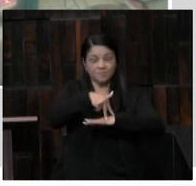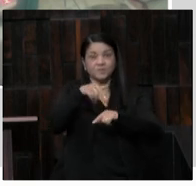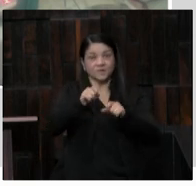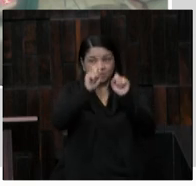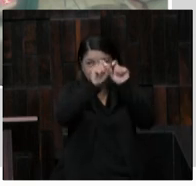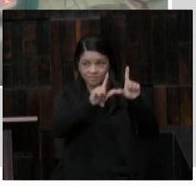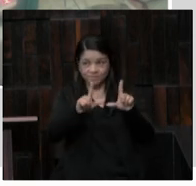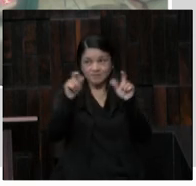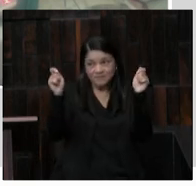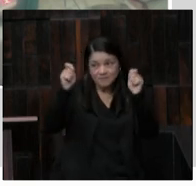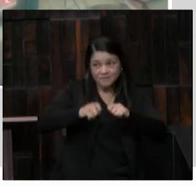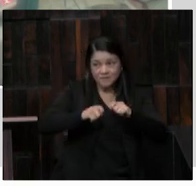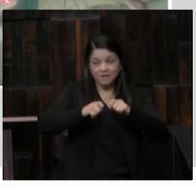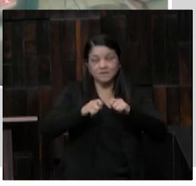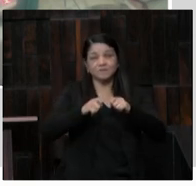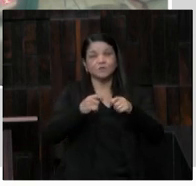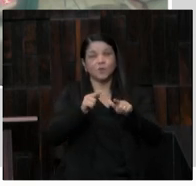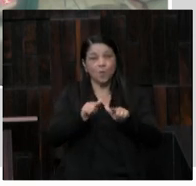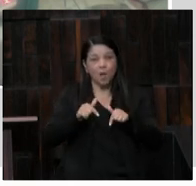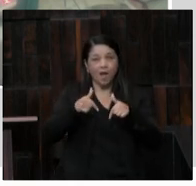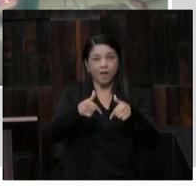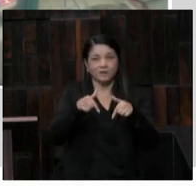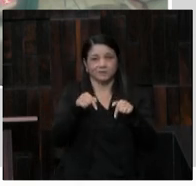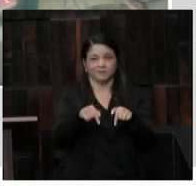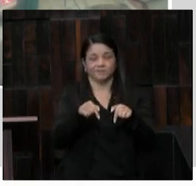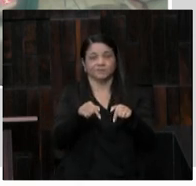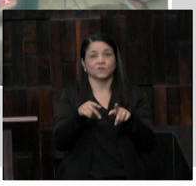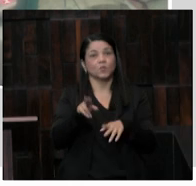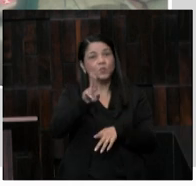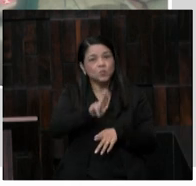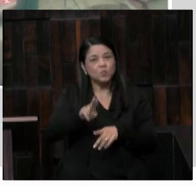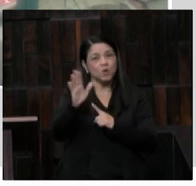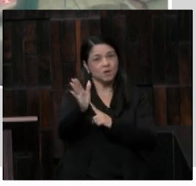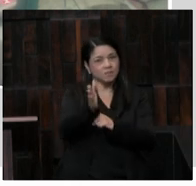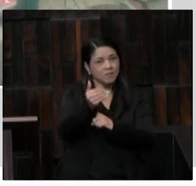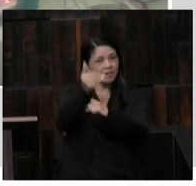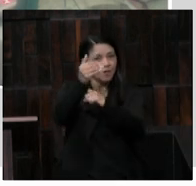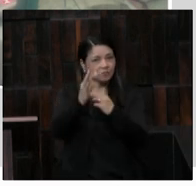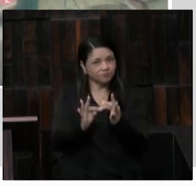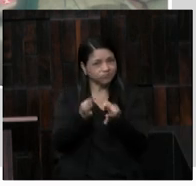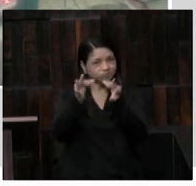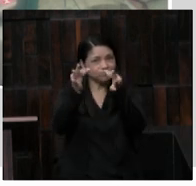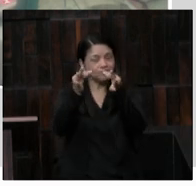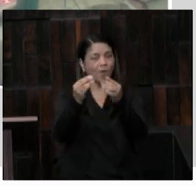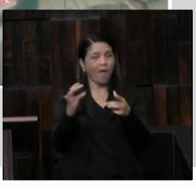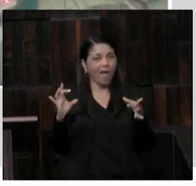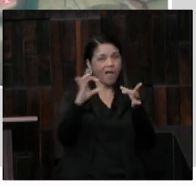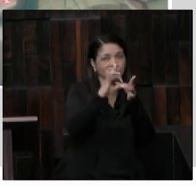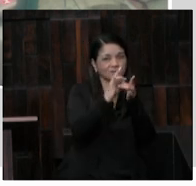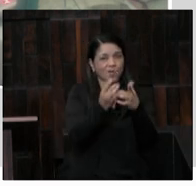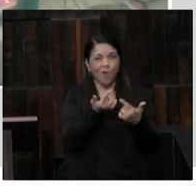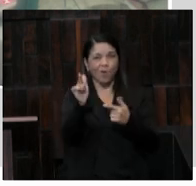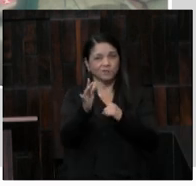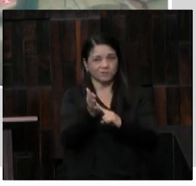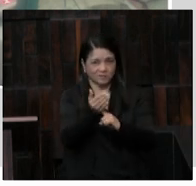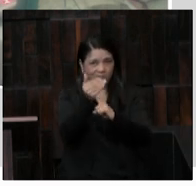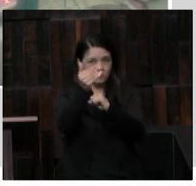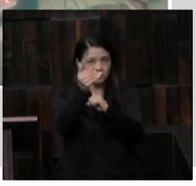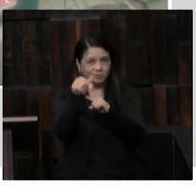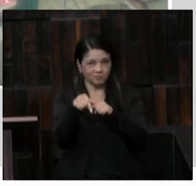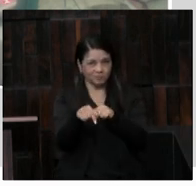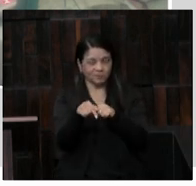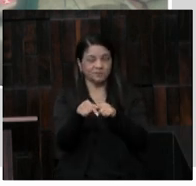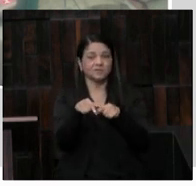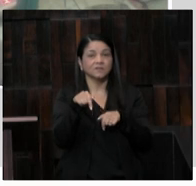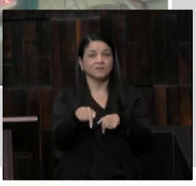algumas possibilidades de aplicação. Então, eu posso utilizar essa tecnologia associada a outras já que existem. No nosso caso